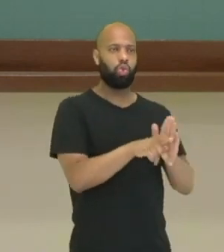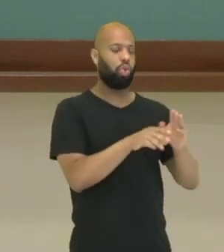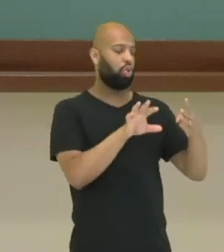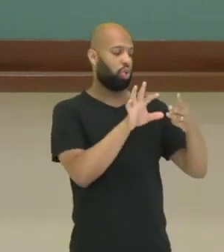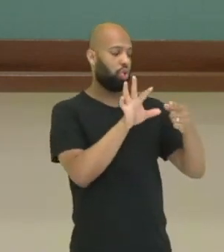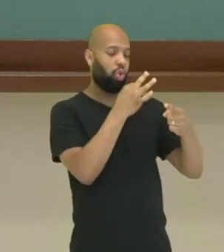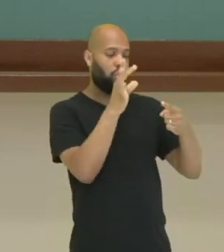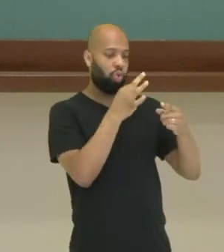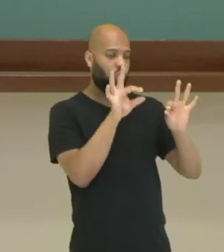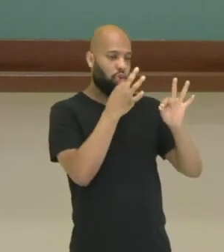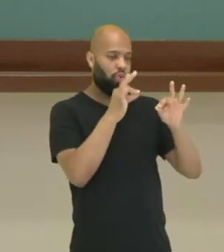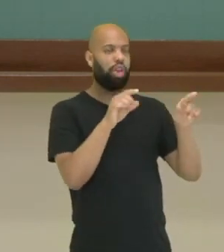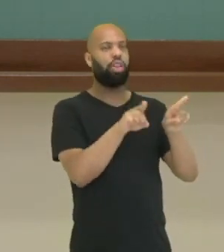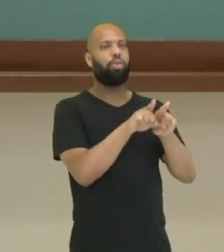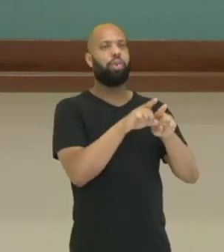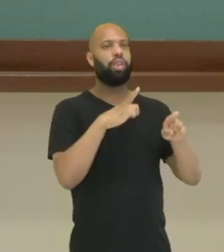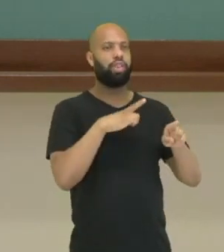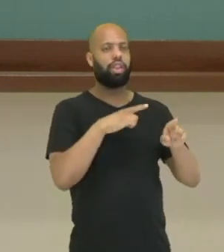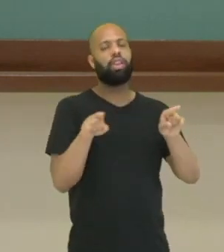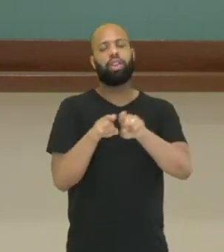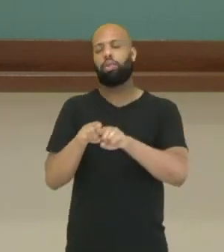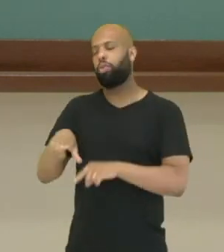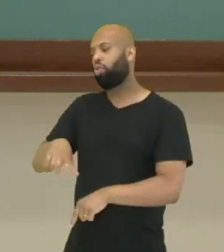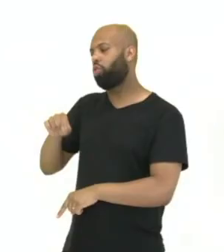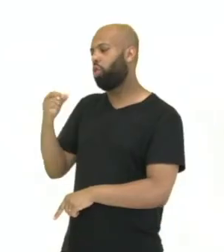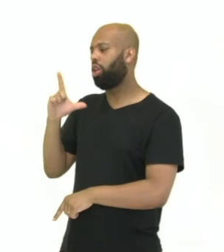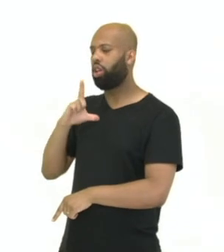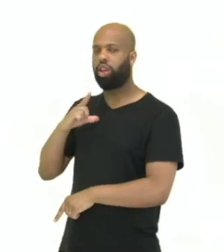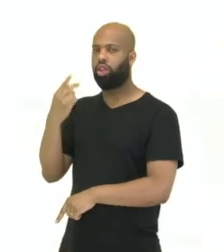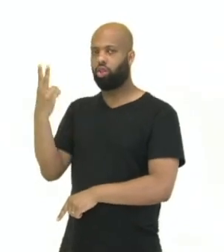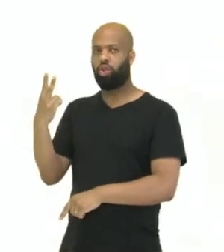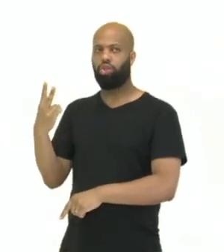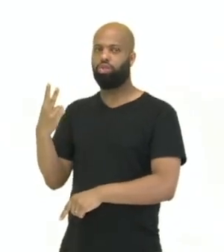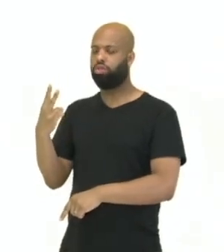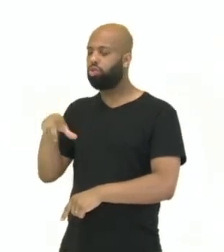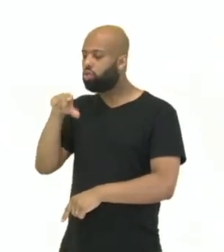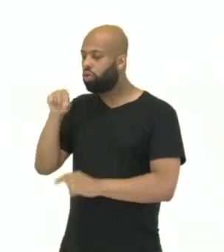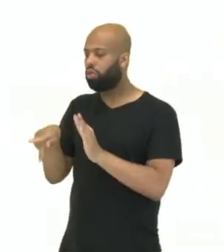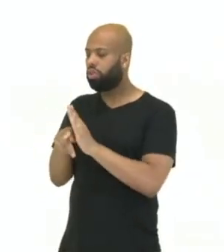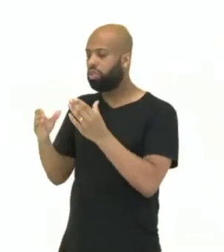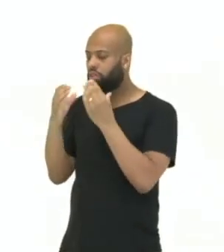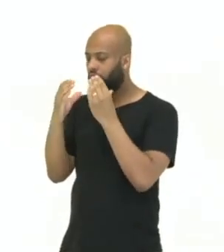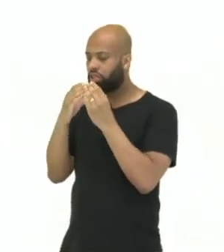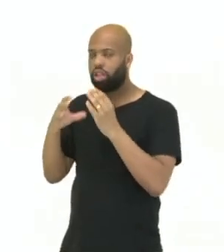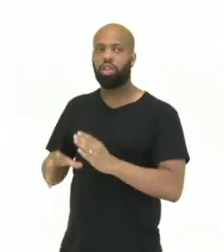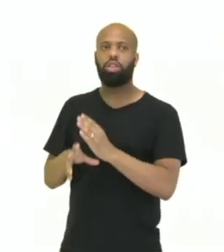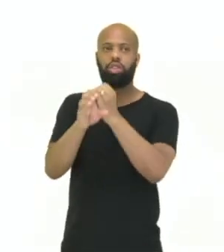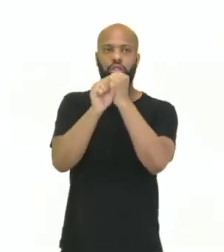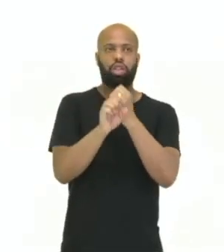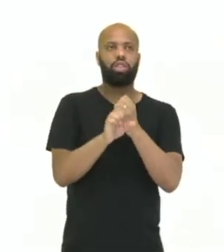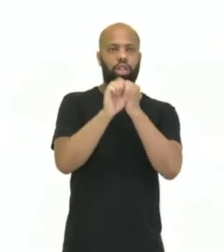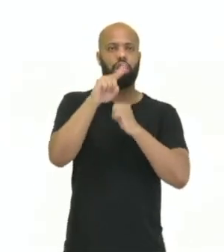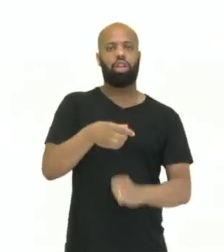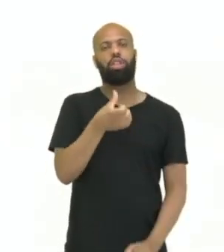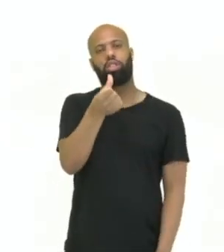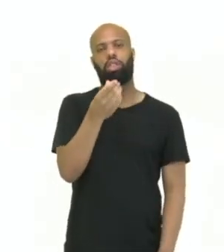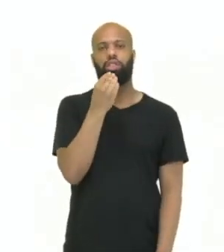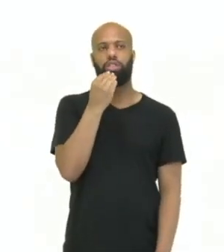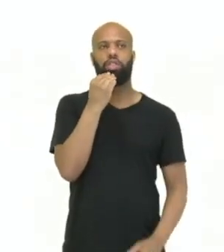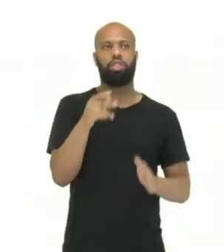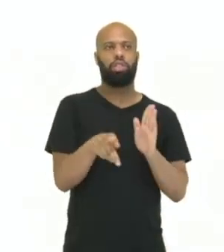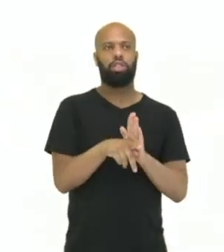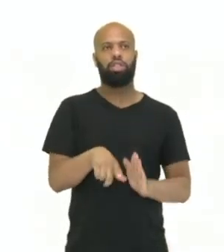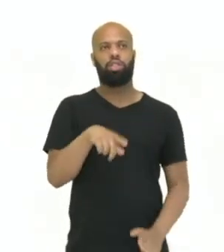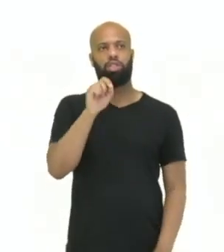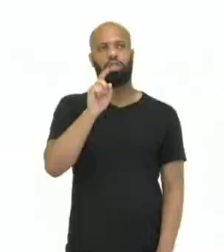uva, eu também tenho 2 opções de sanduíche, fechando um total de 6 possibilidades.